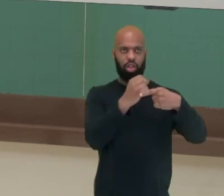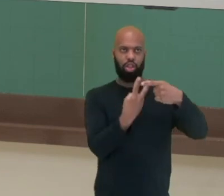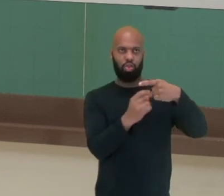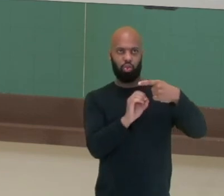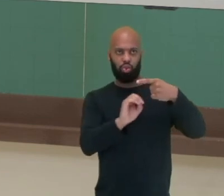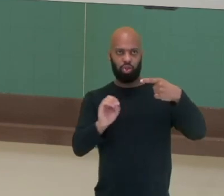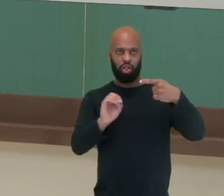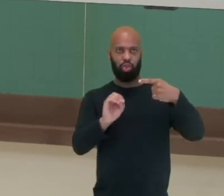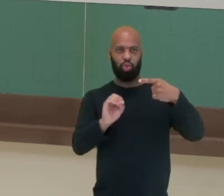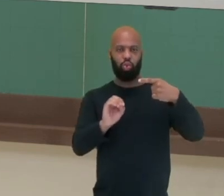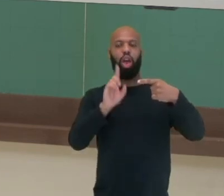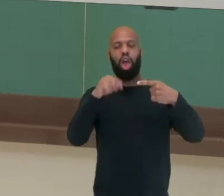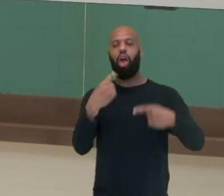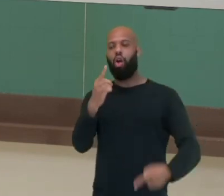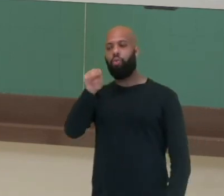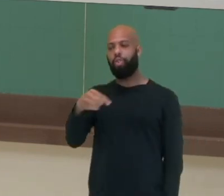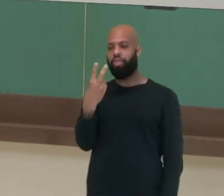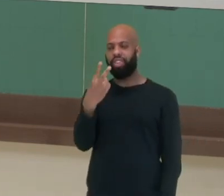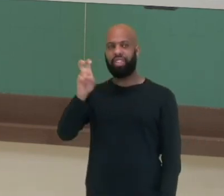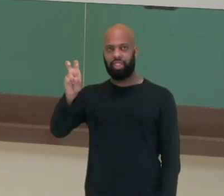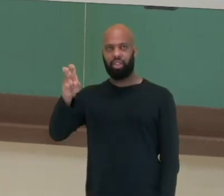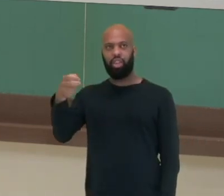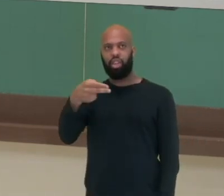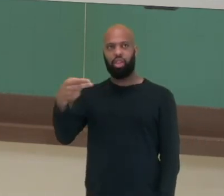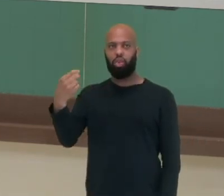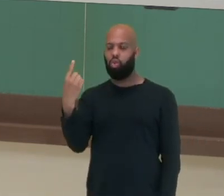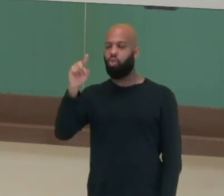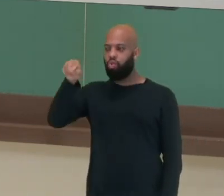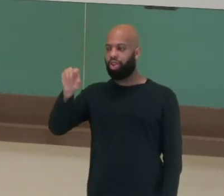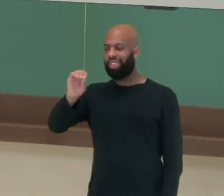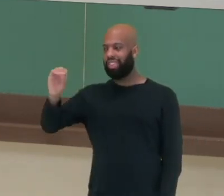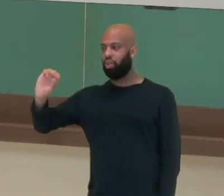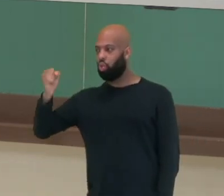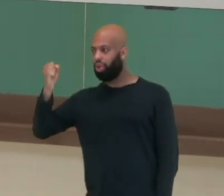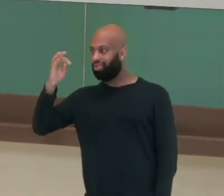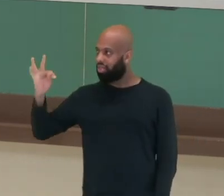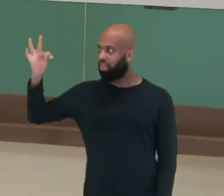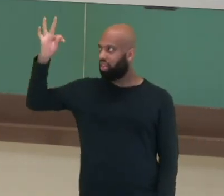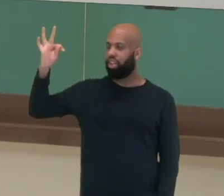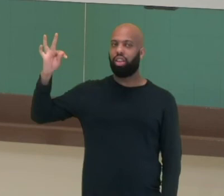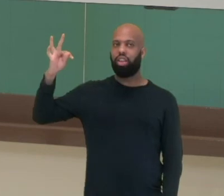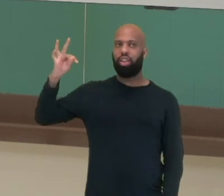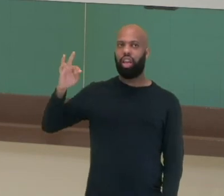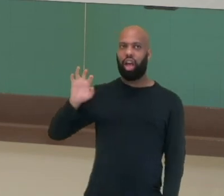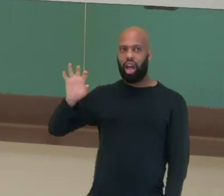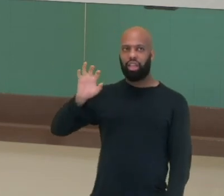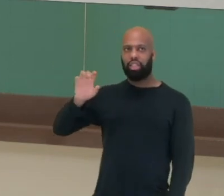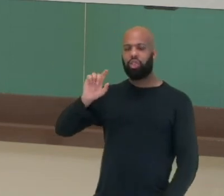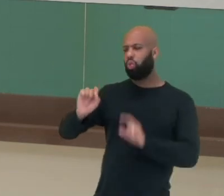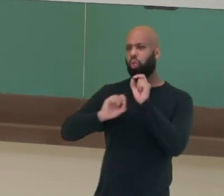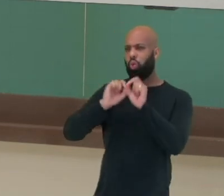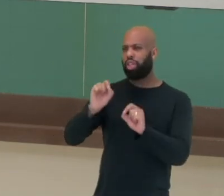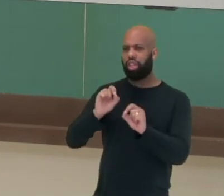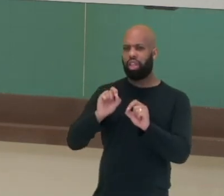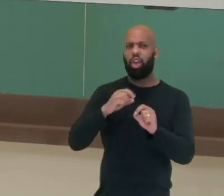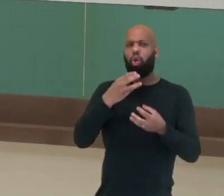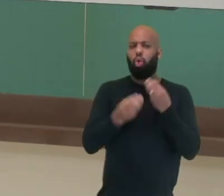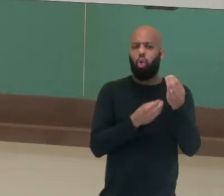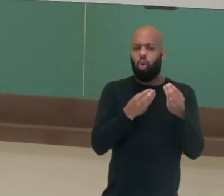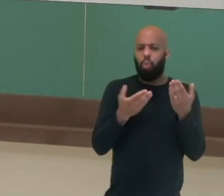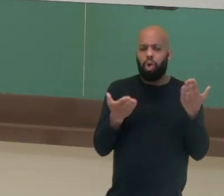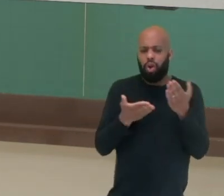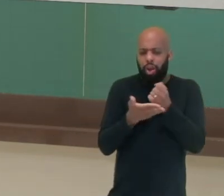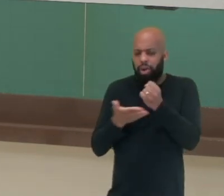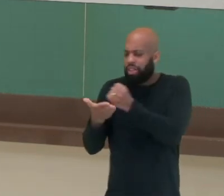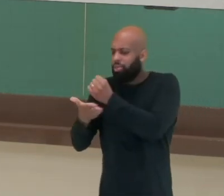é igual a 1,008 elevado na t. Posso ficar com a mesma base? Não, não posso ficar com a